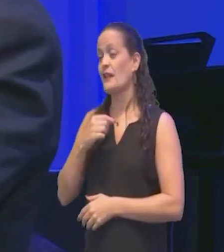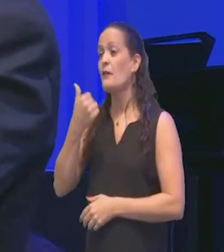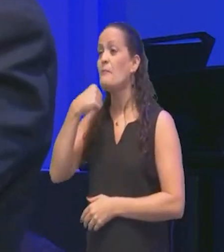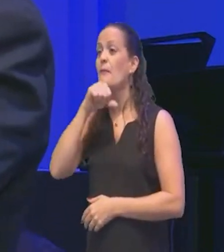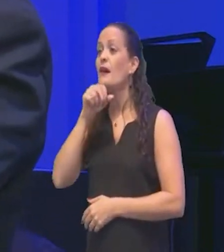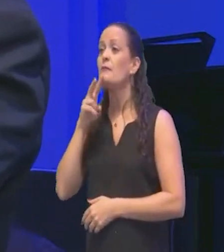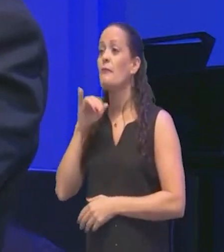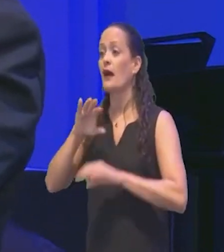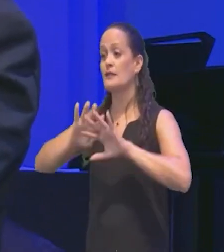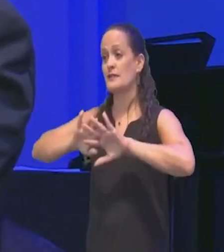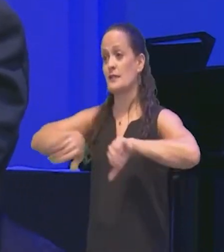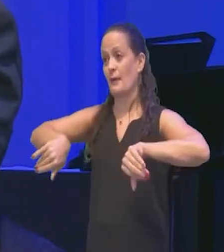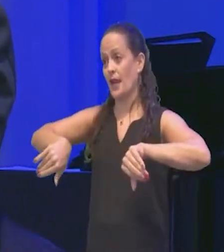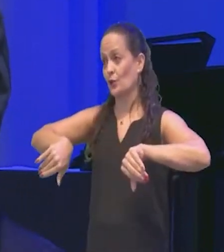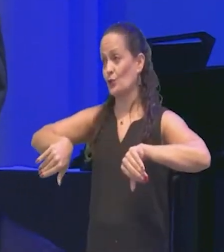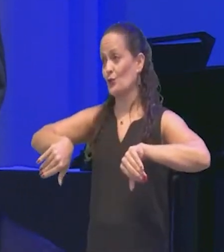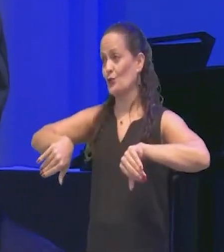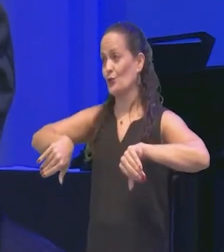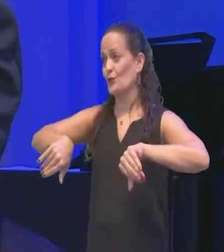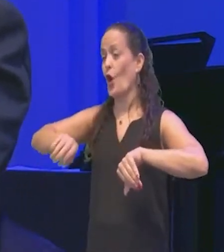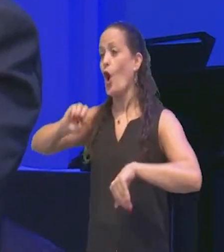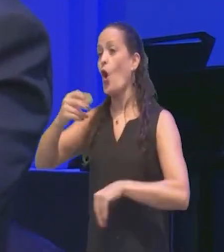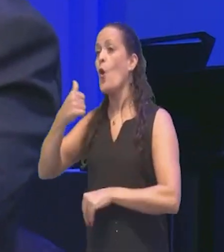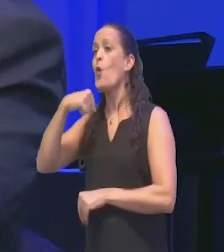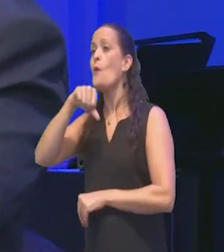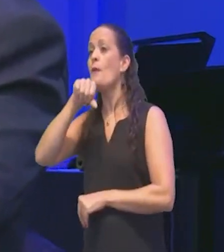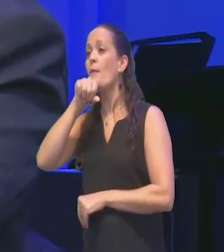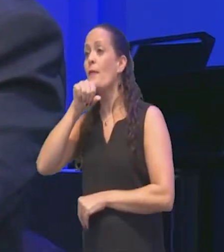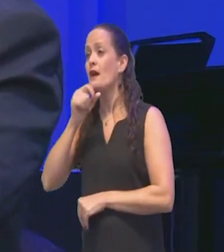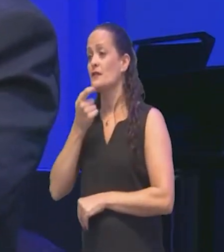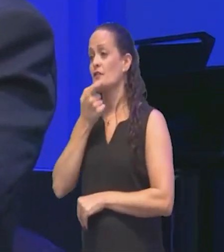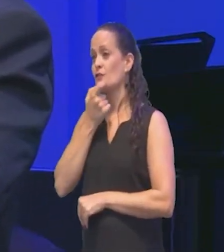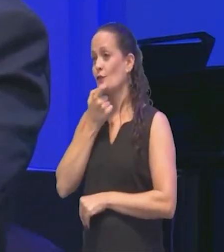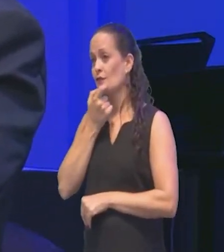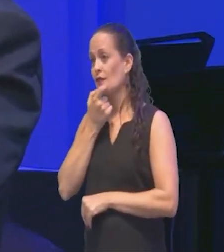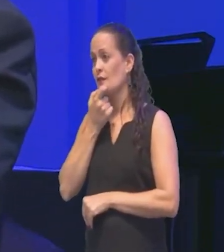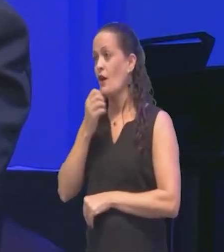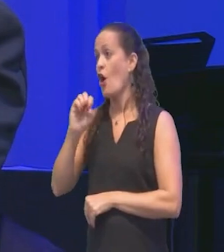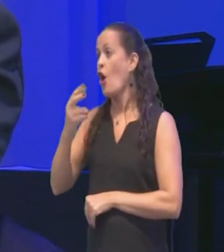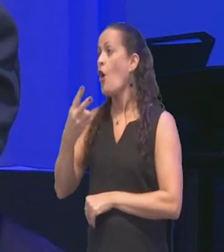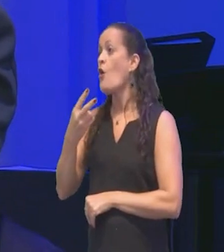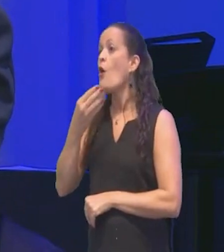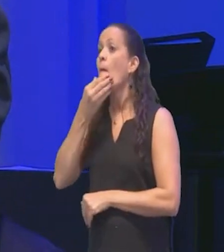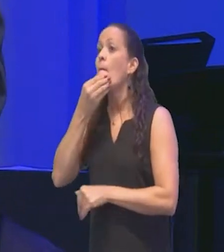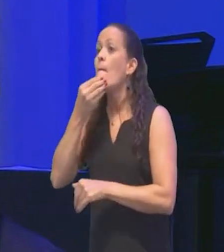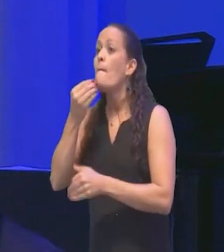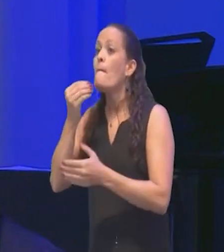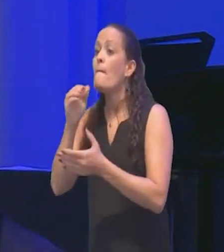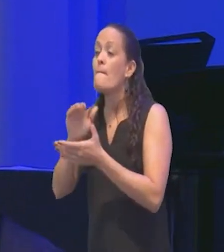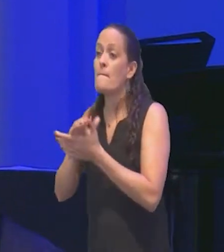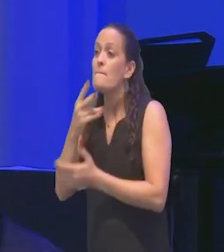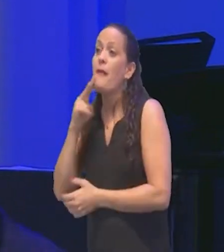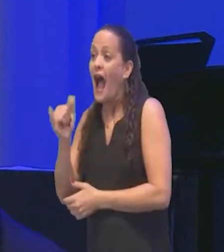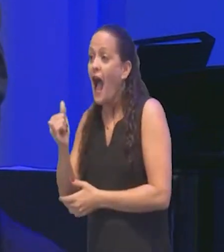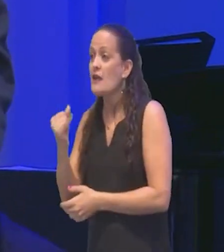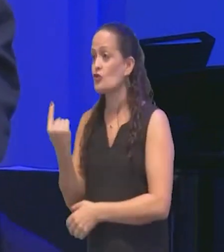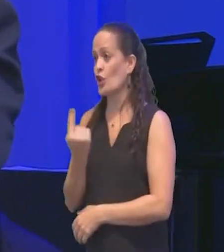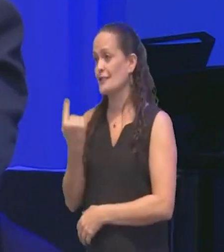separados, famílias chefiadas por mulheres, famílias chefiadas por homens sem a companheira, a